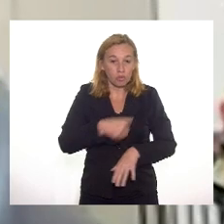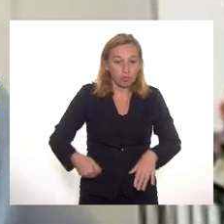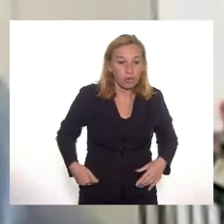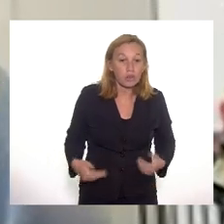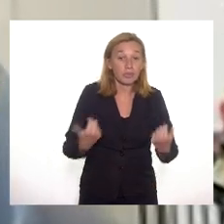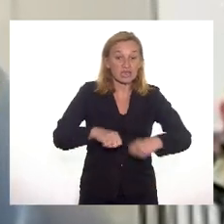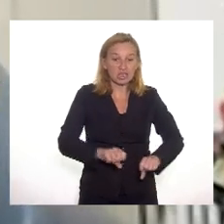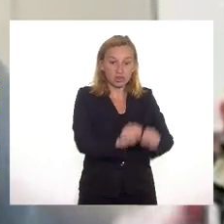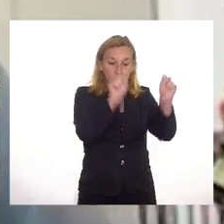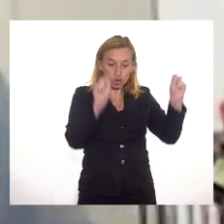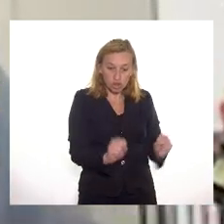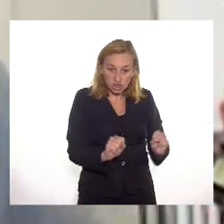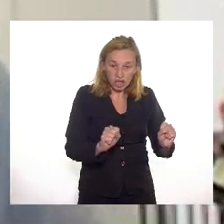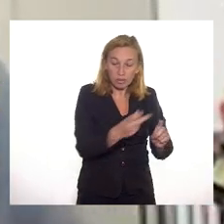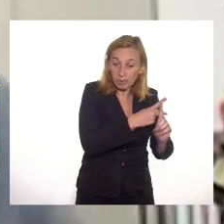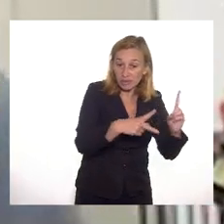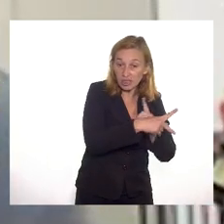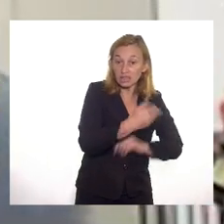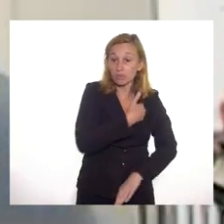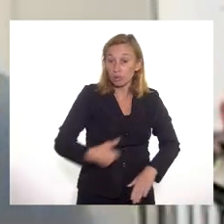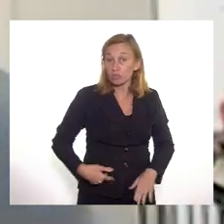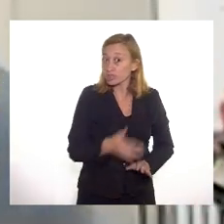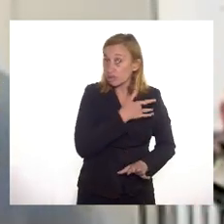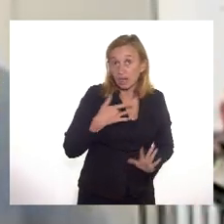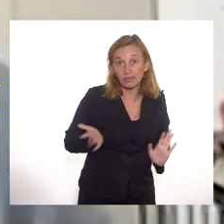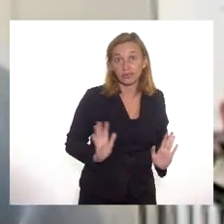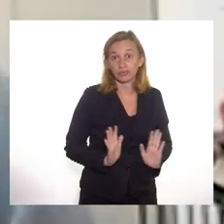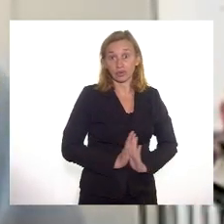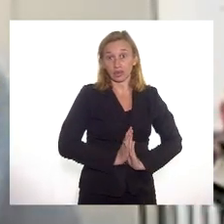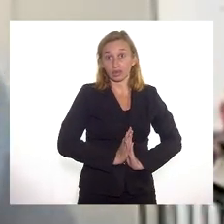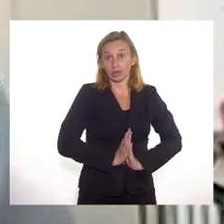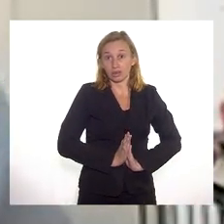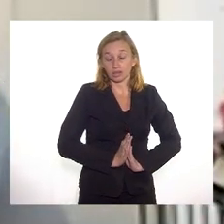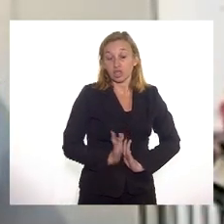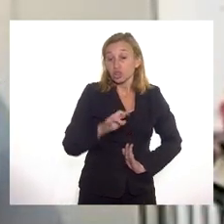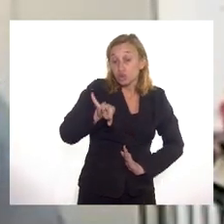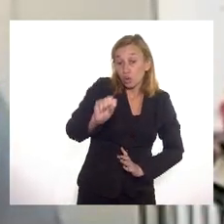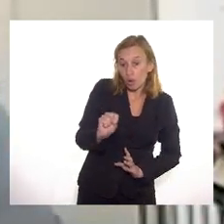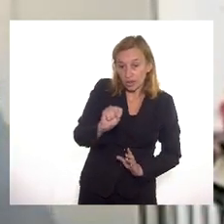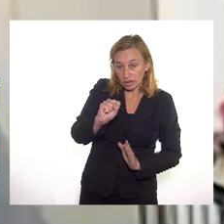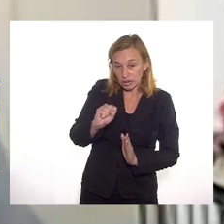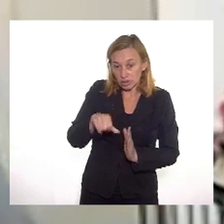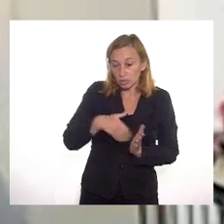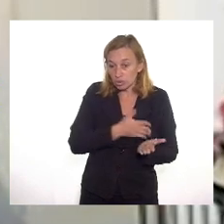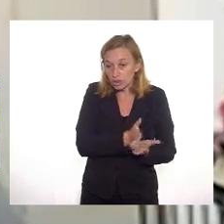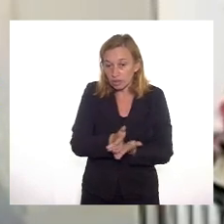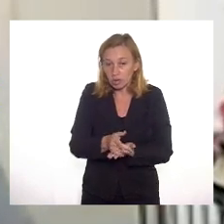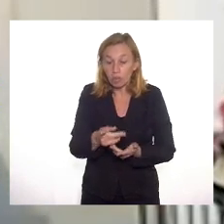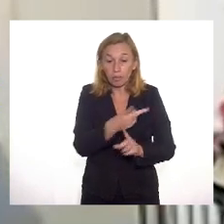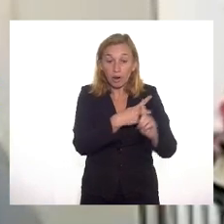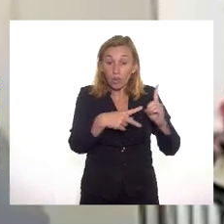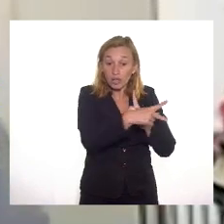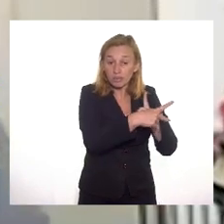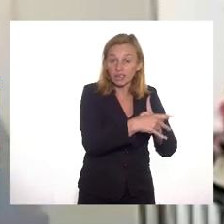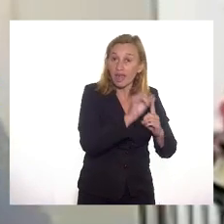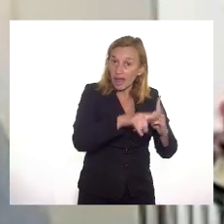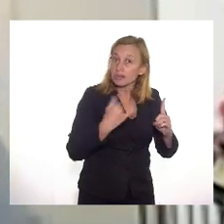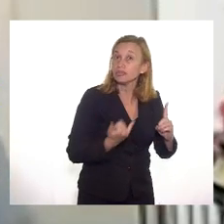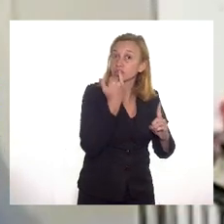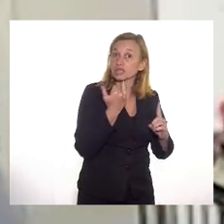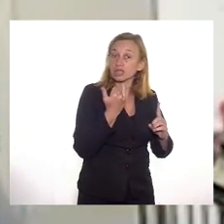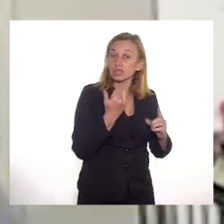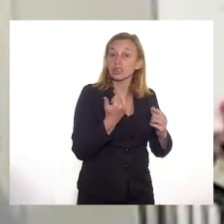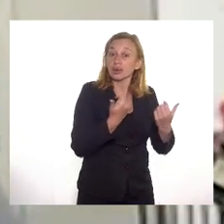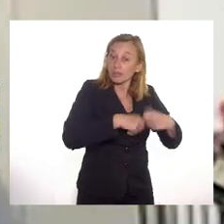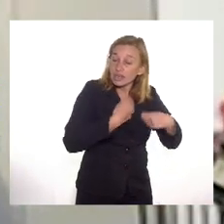ter um sistema previdenciário público saudável. E a destinação dos royalties para o Rio Previdência é importante para que a gente